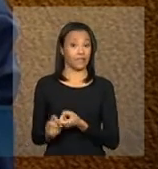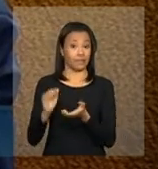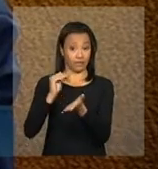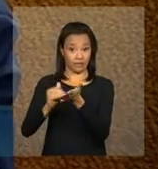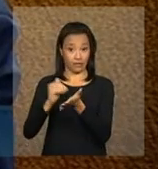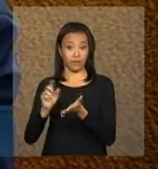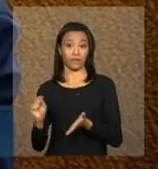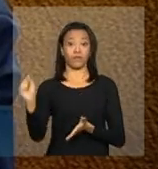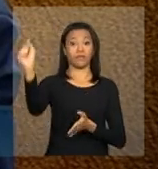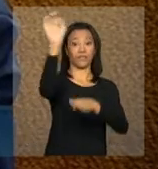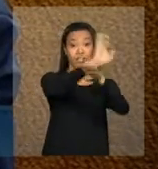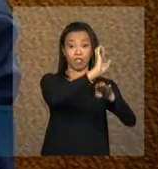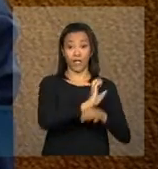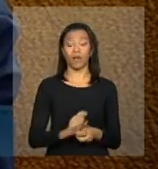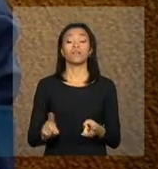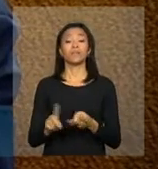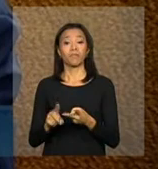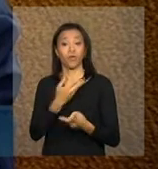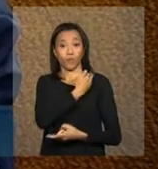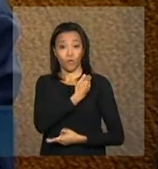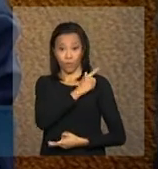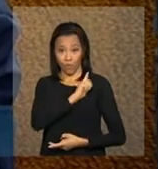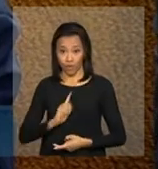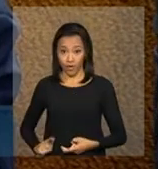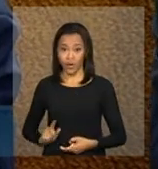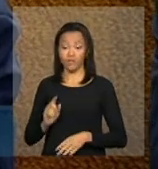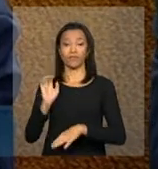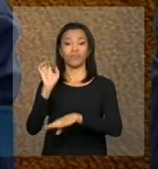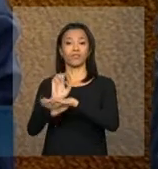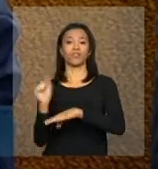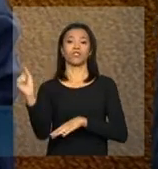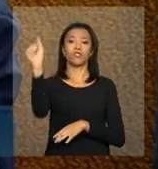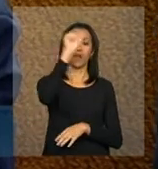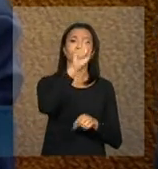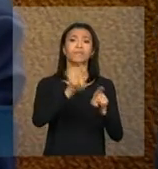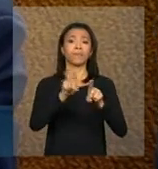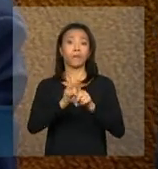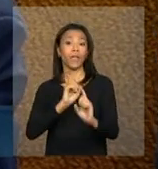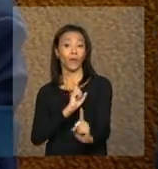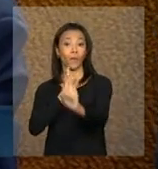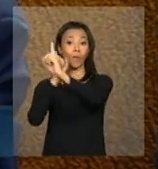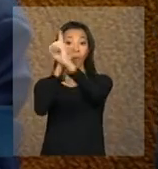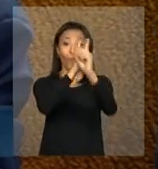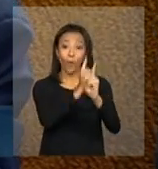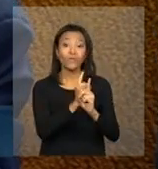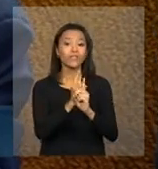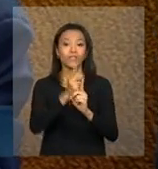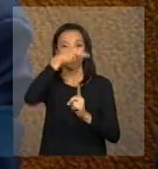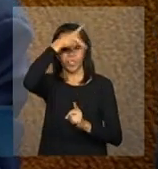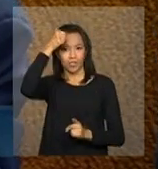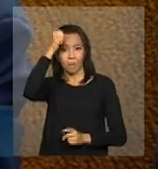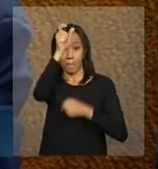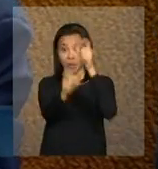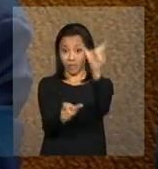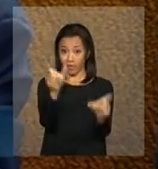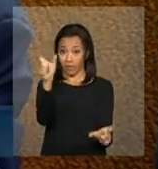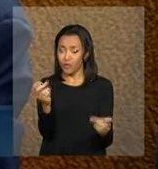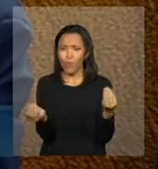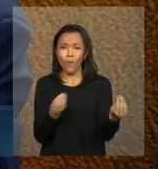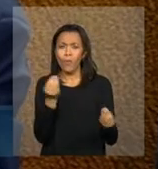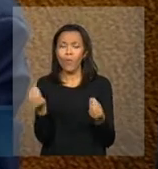secretários de Estado, de governos estaduais e também em fóruns de prefeitos, como construir uma espécie de um